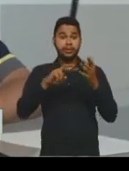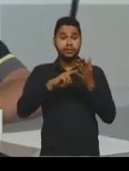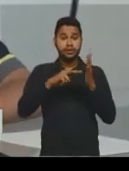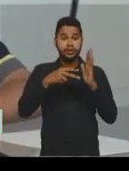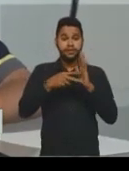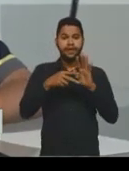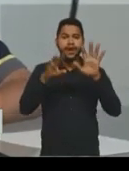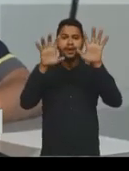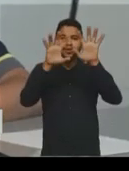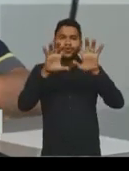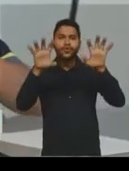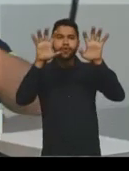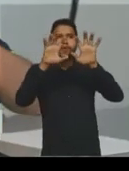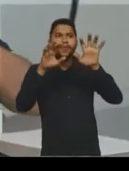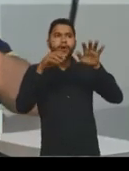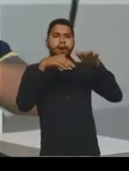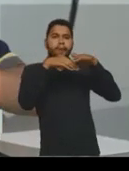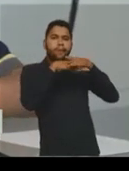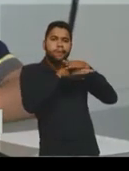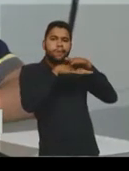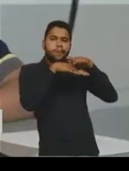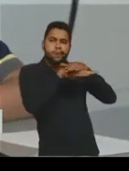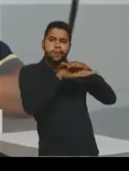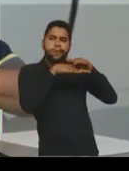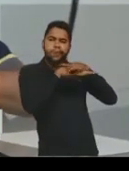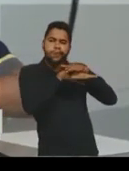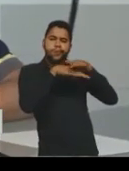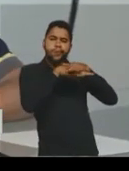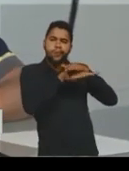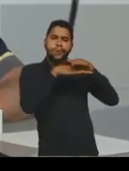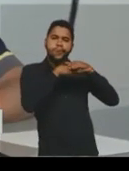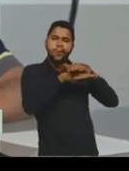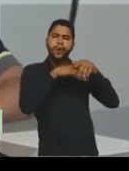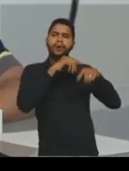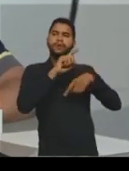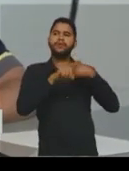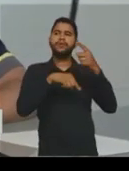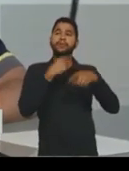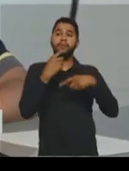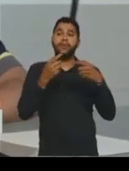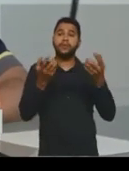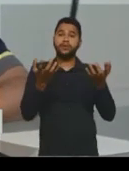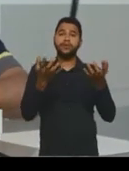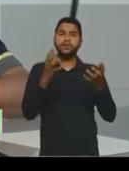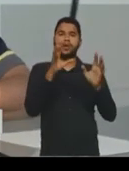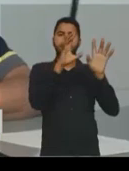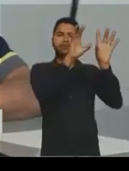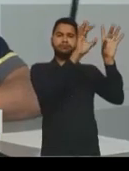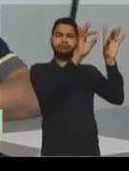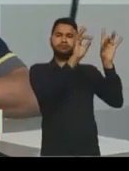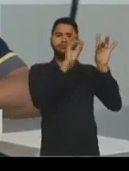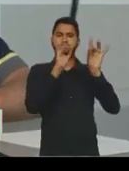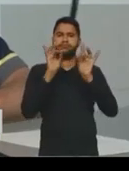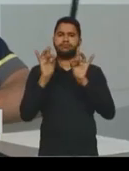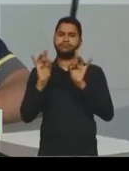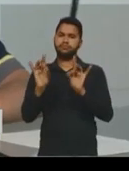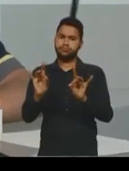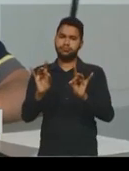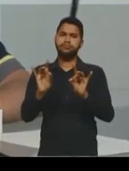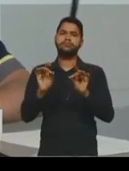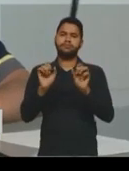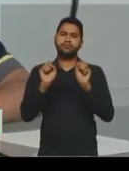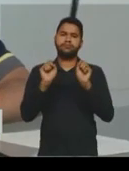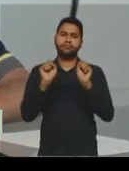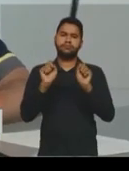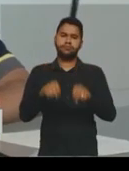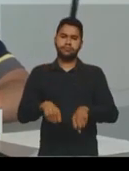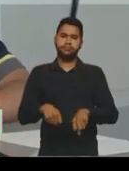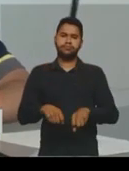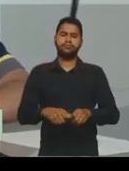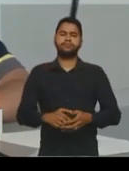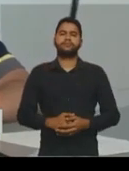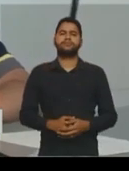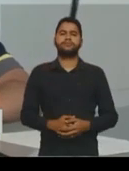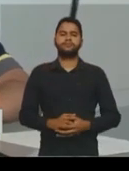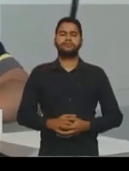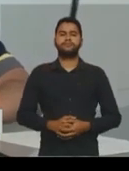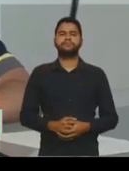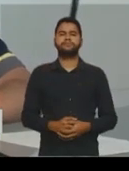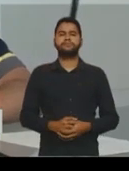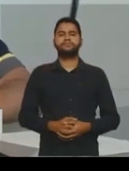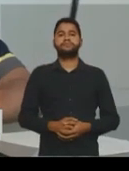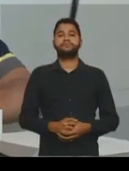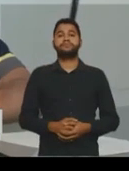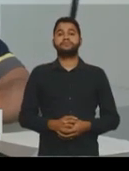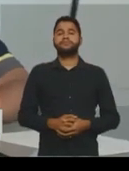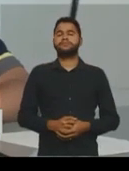ali você guarda, permanece ali todos os dias e quando você quiser, você pode voltar e acessar todos aqueles arquivos,